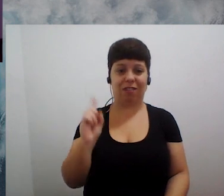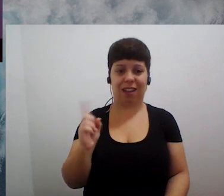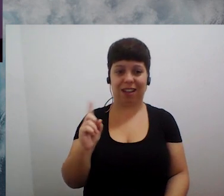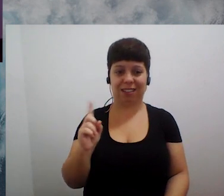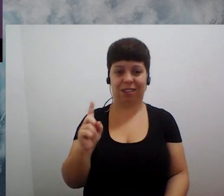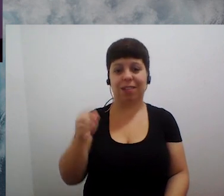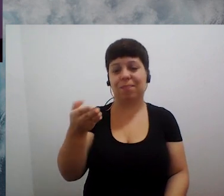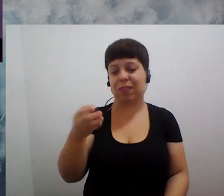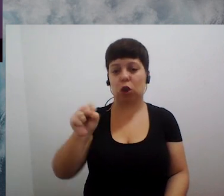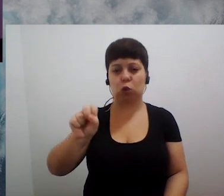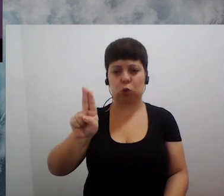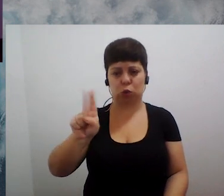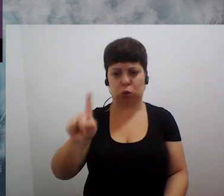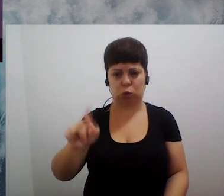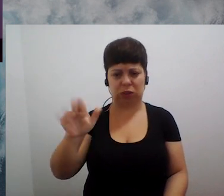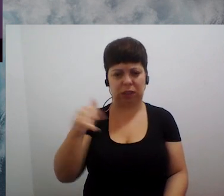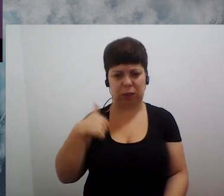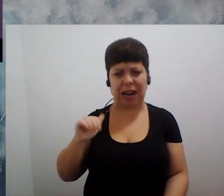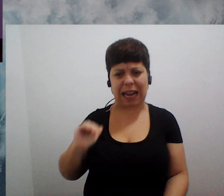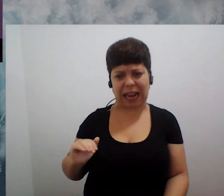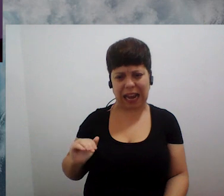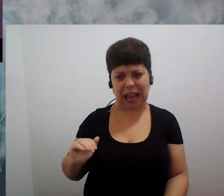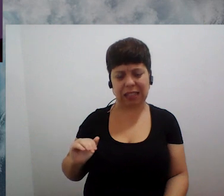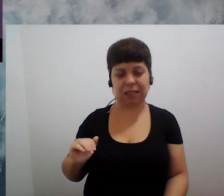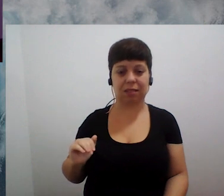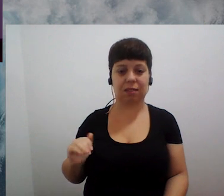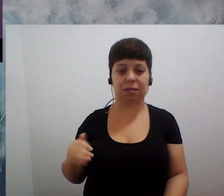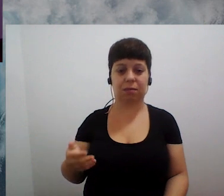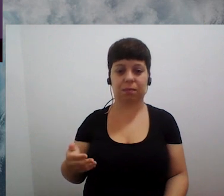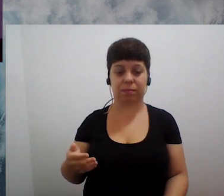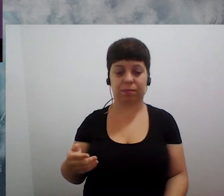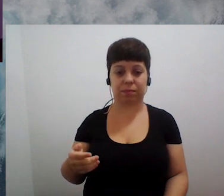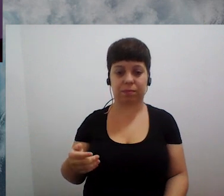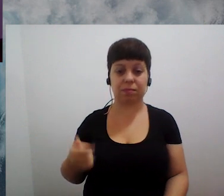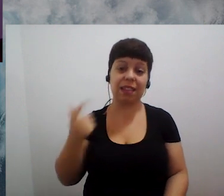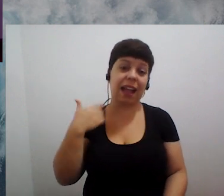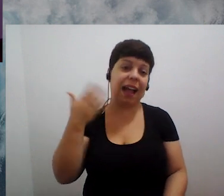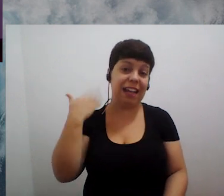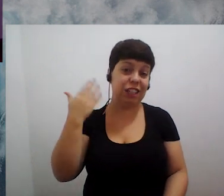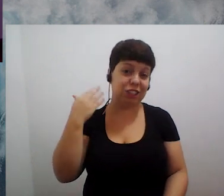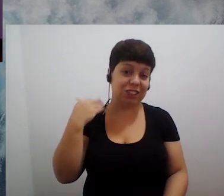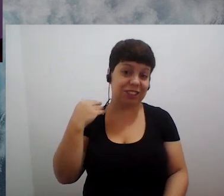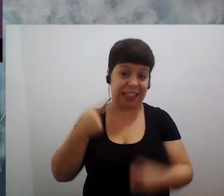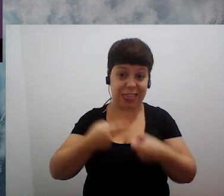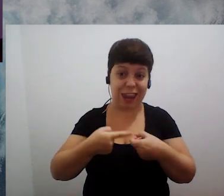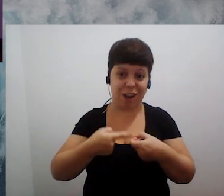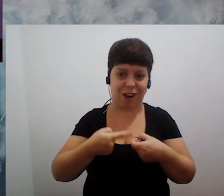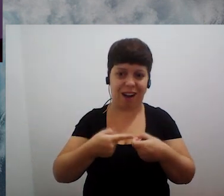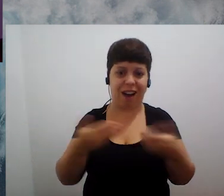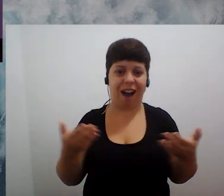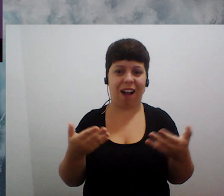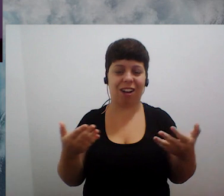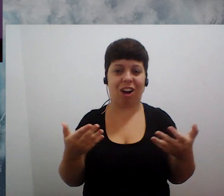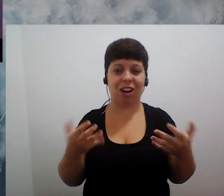falado isso antes, né? Mas assim, Suzano, quando eu era criança, já faz um tempinho, né? Era interior, né?